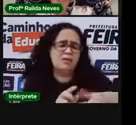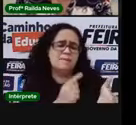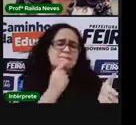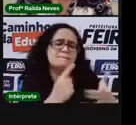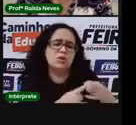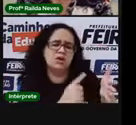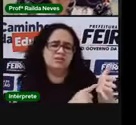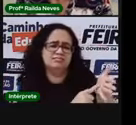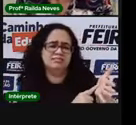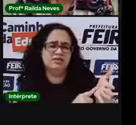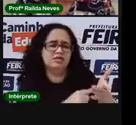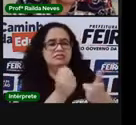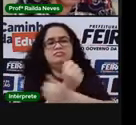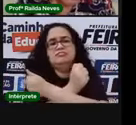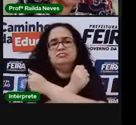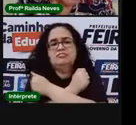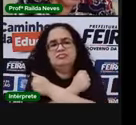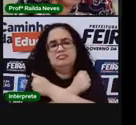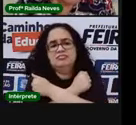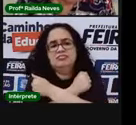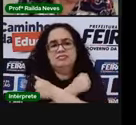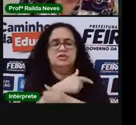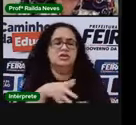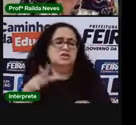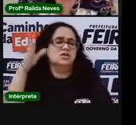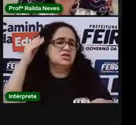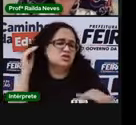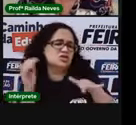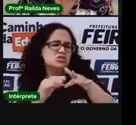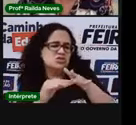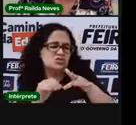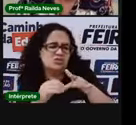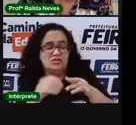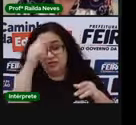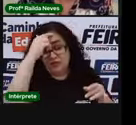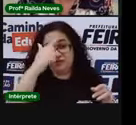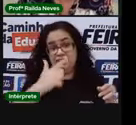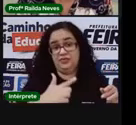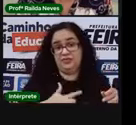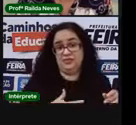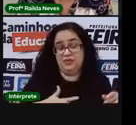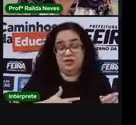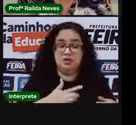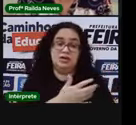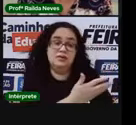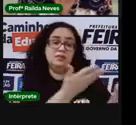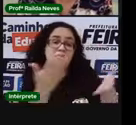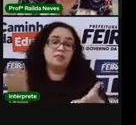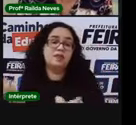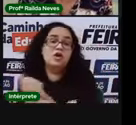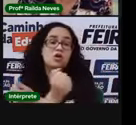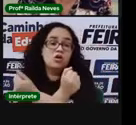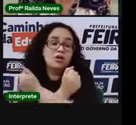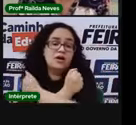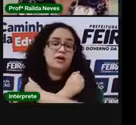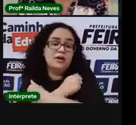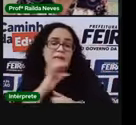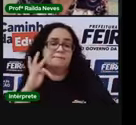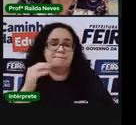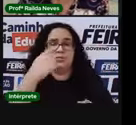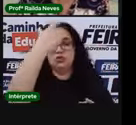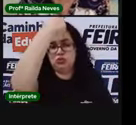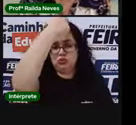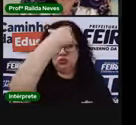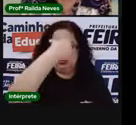lhe abraçar. Ninguém diz, tire essas unhas que é feia. Não, você acolhe e abraça por inteiro